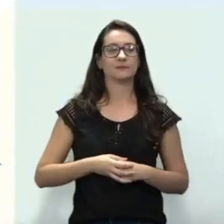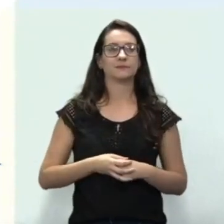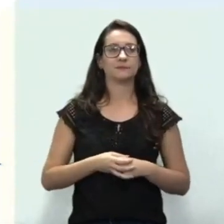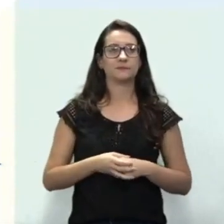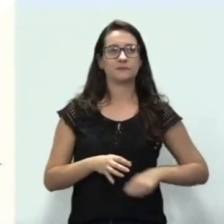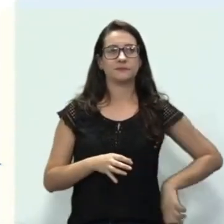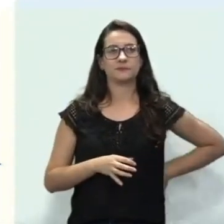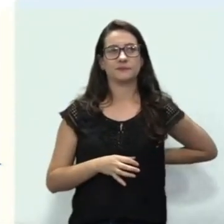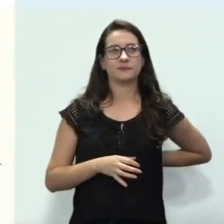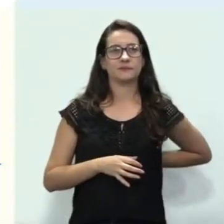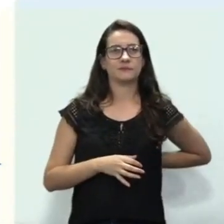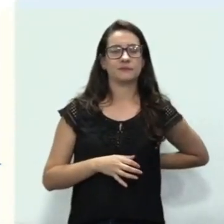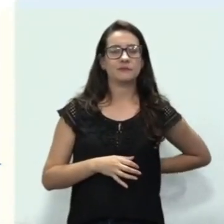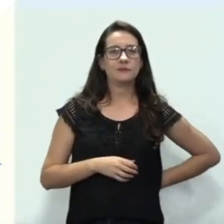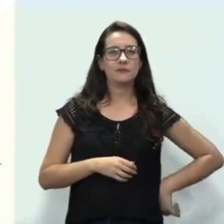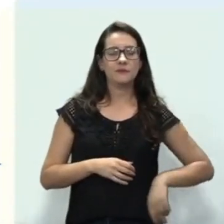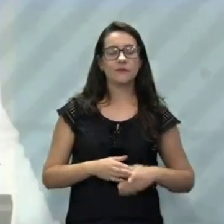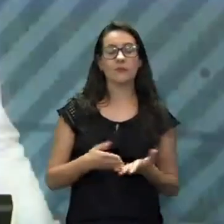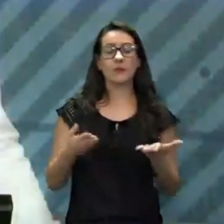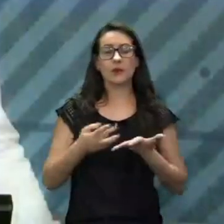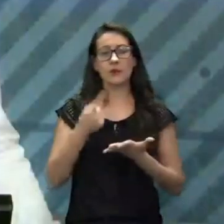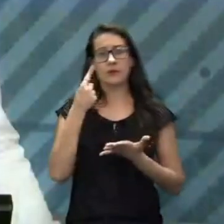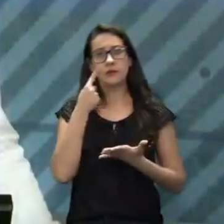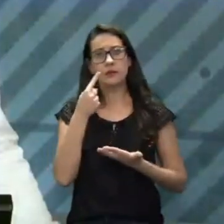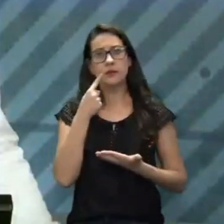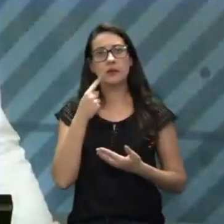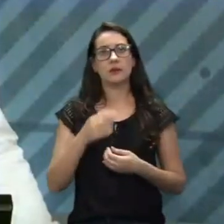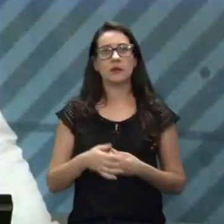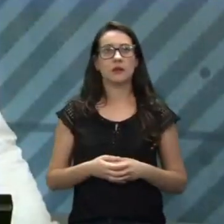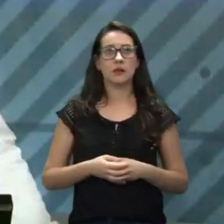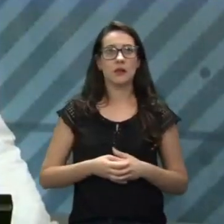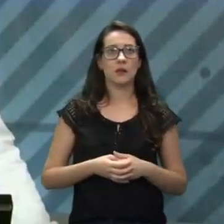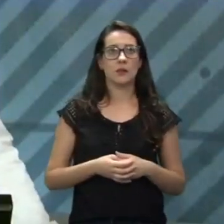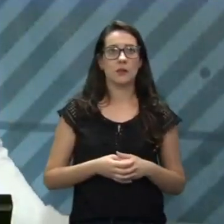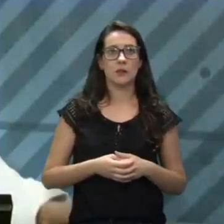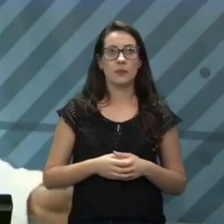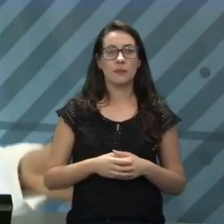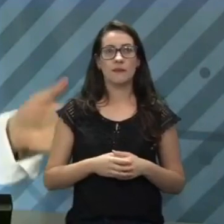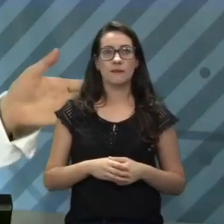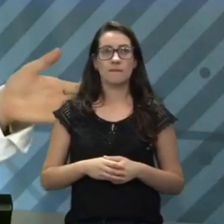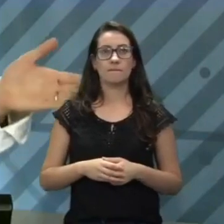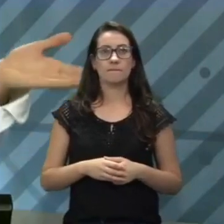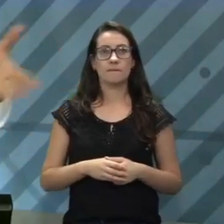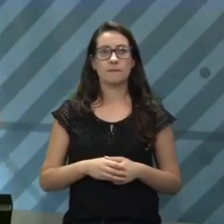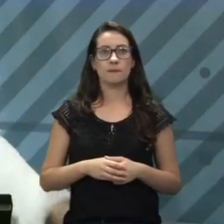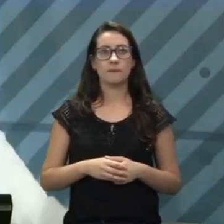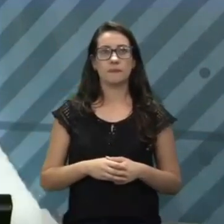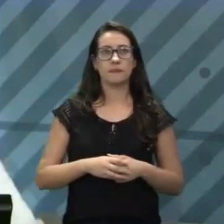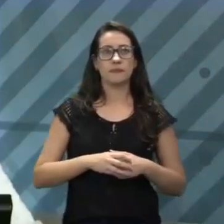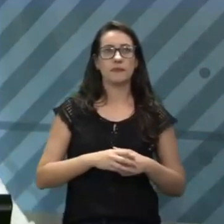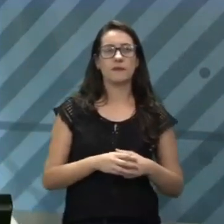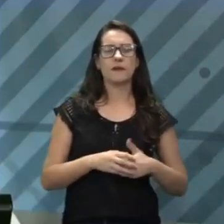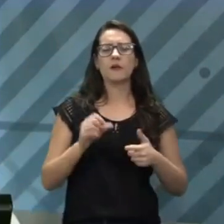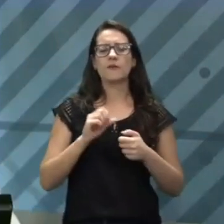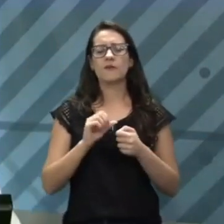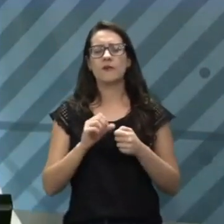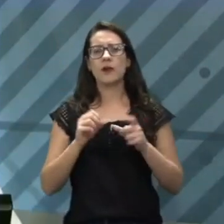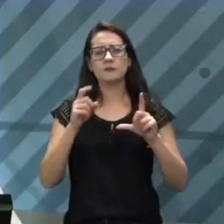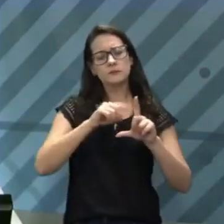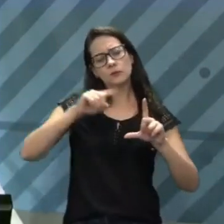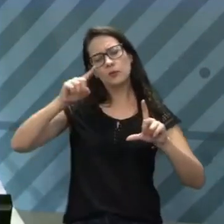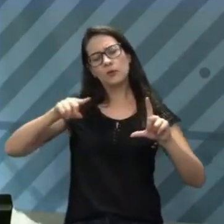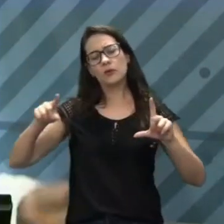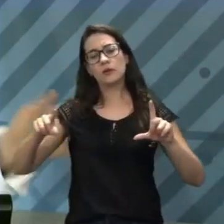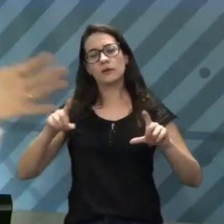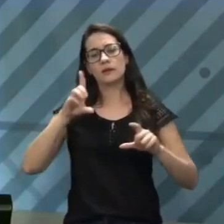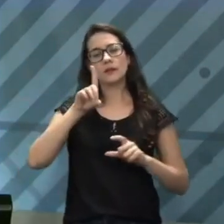Então, vamos ver como que a gente faz para fazer essa decalagem do nosso gráfico de momento